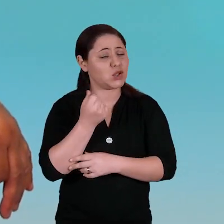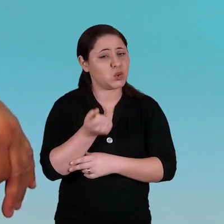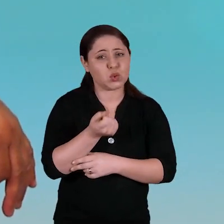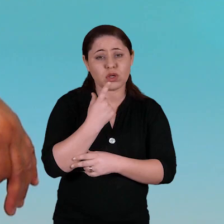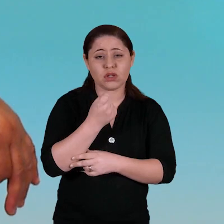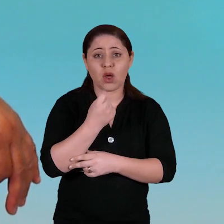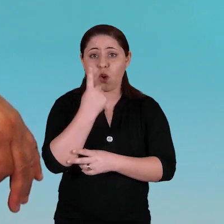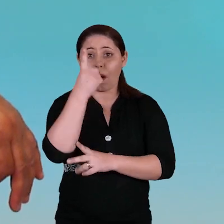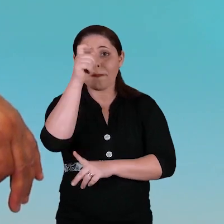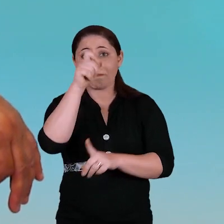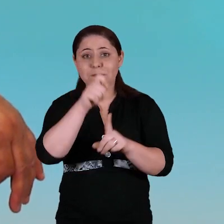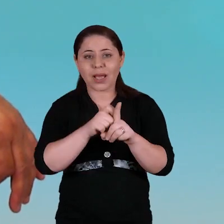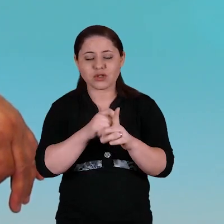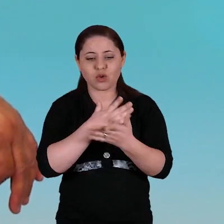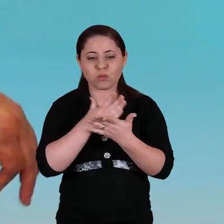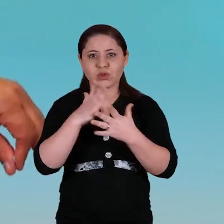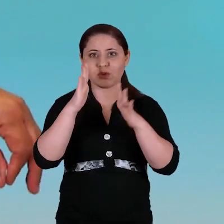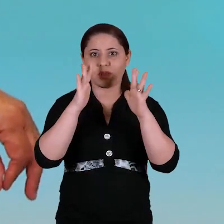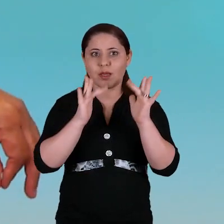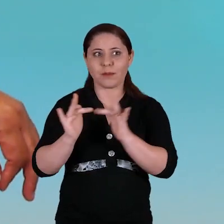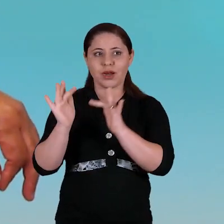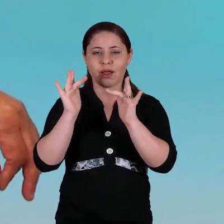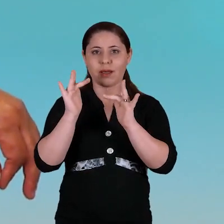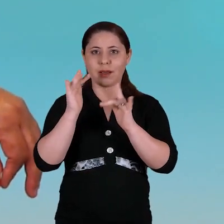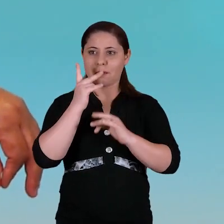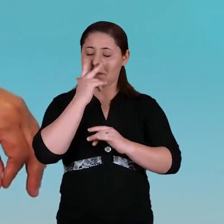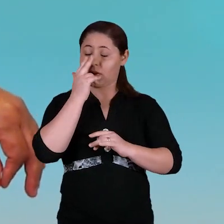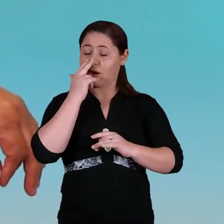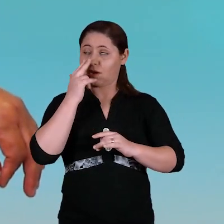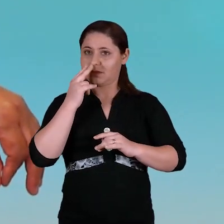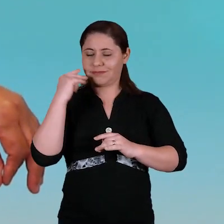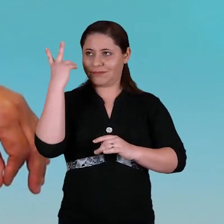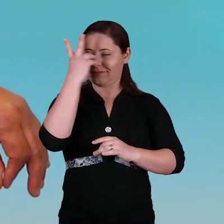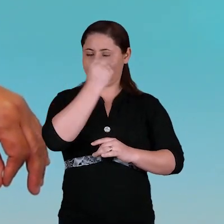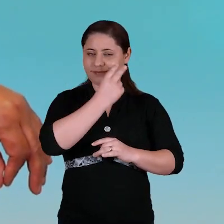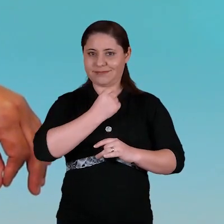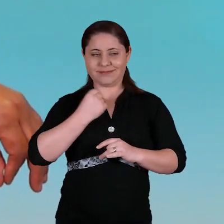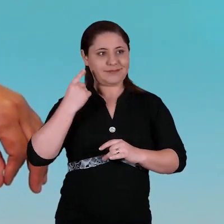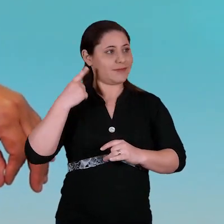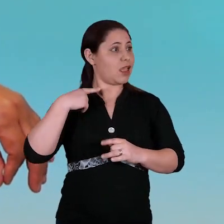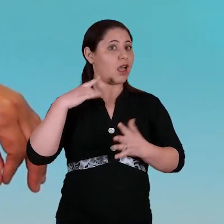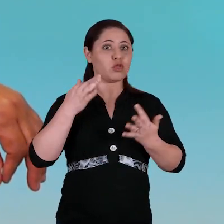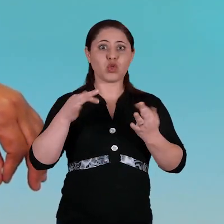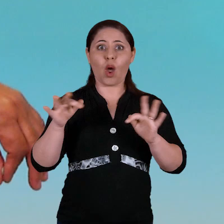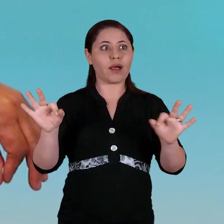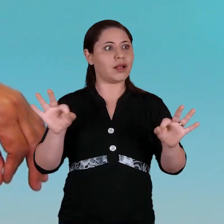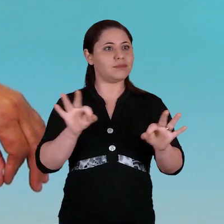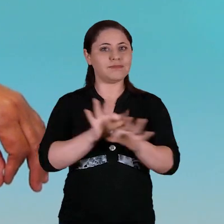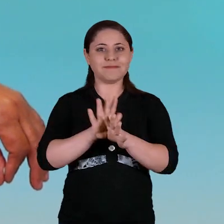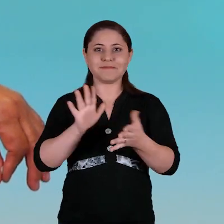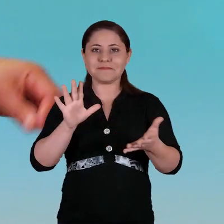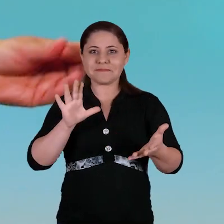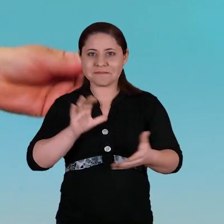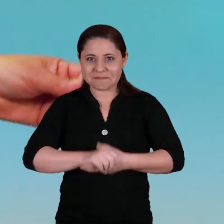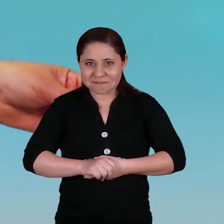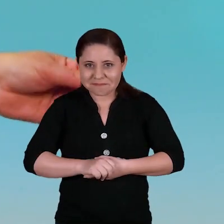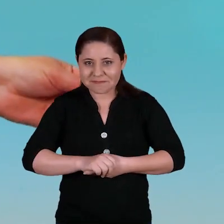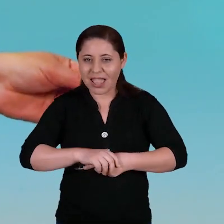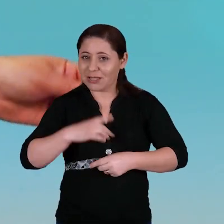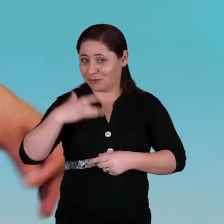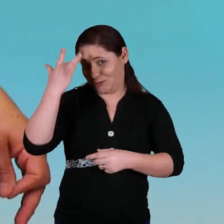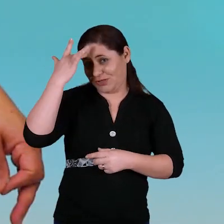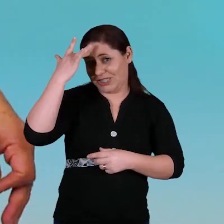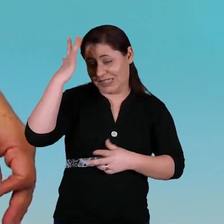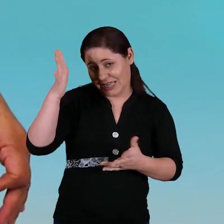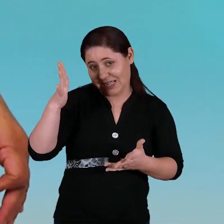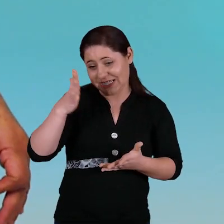faz um mês que ela arrumou um namorado. Ela parece um encanto, as dores acabaram. Então, assim, eu não sei se ela exagerou e